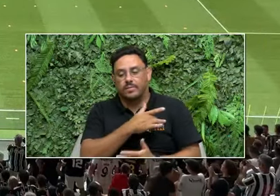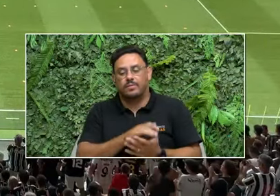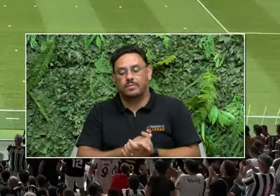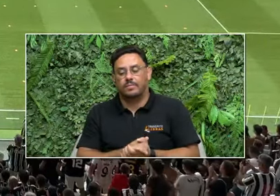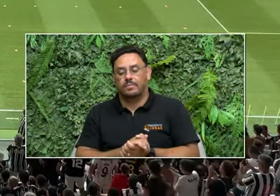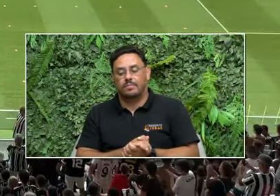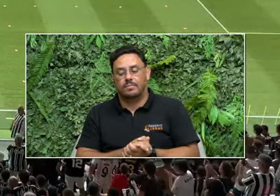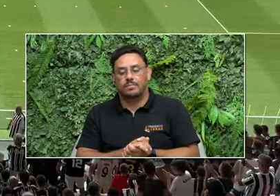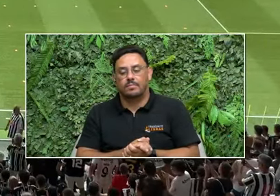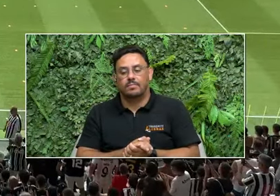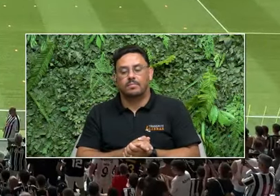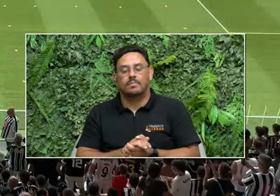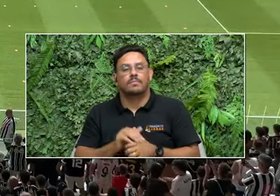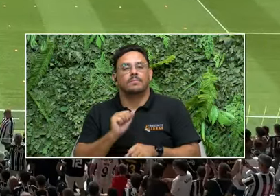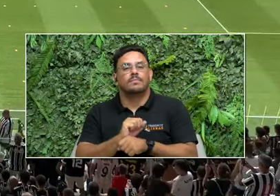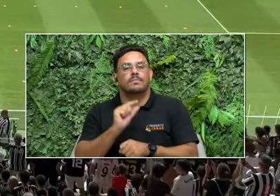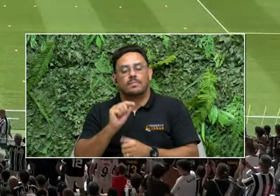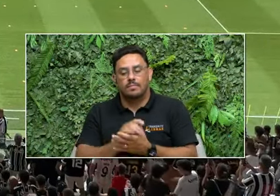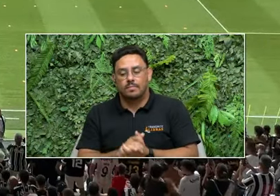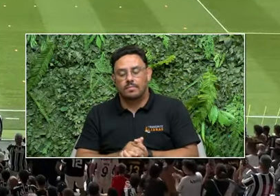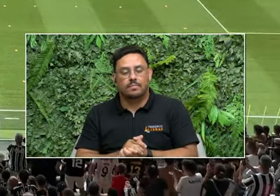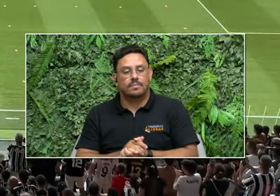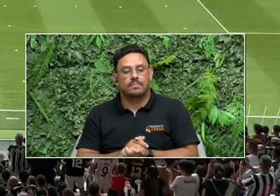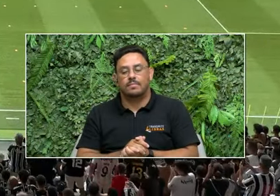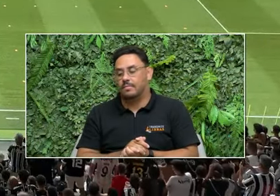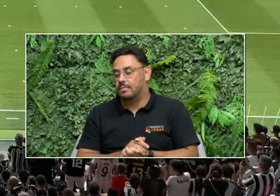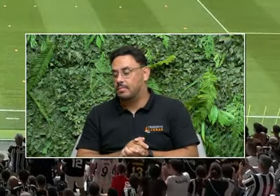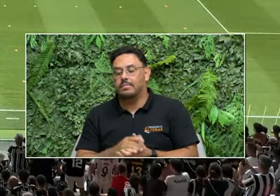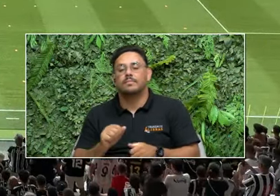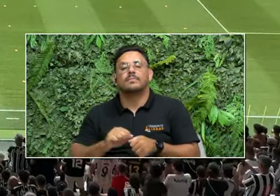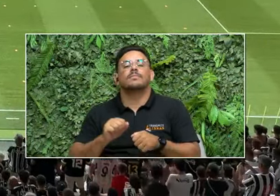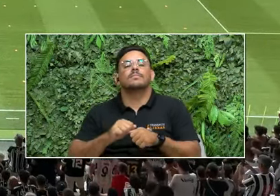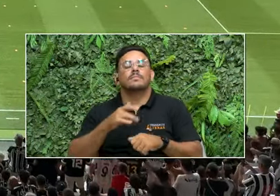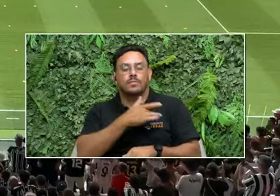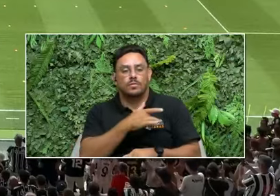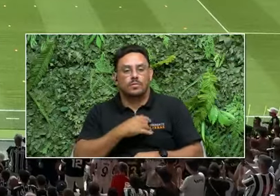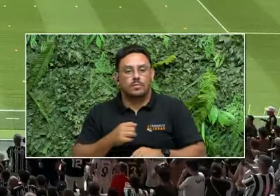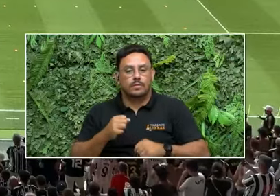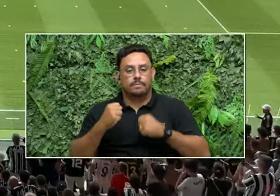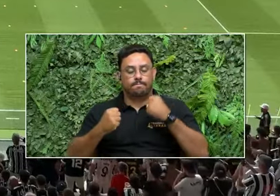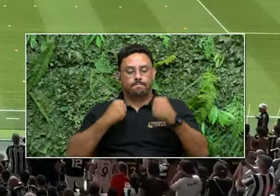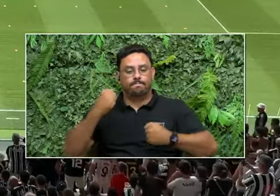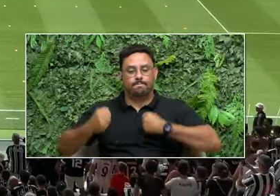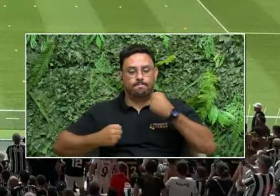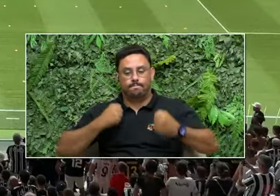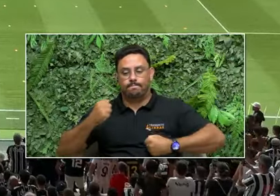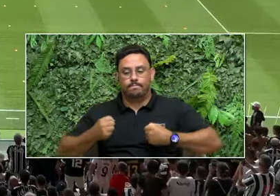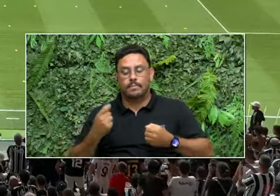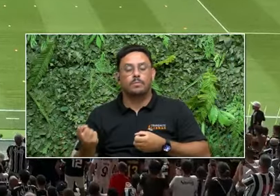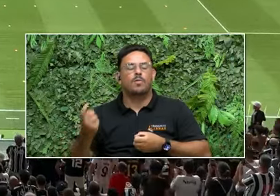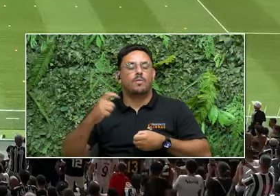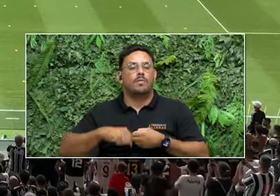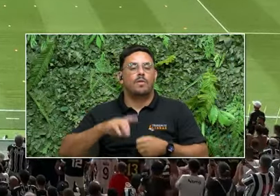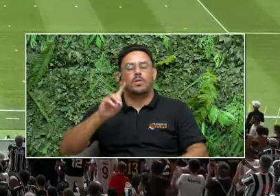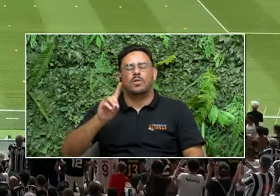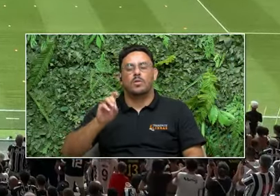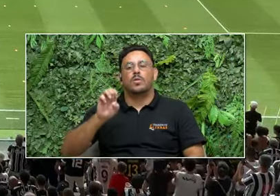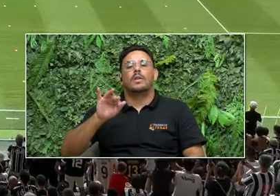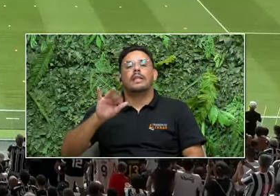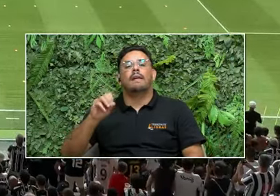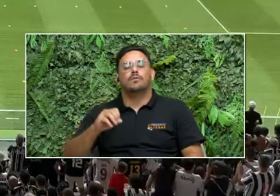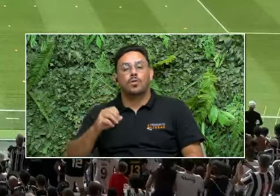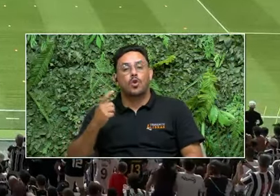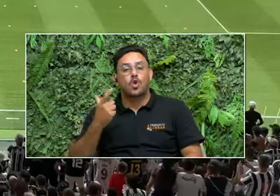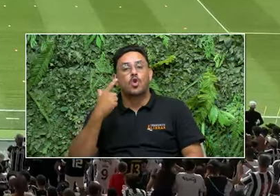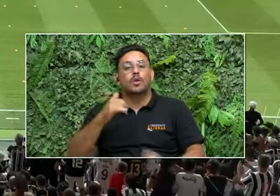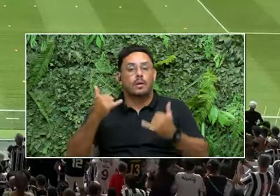Cruzeiro segurado heald crir em campo para fazer o seu aquecimento e a gente vai voltar com davon Ferreira que tem mais